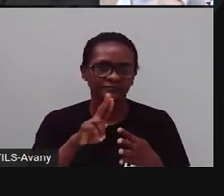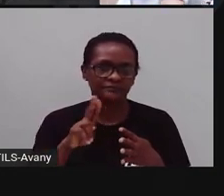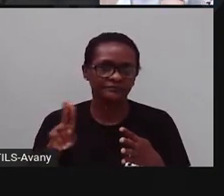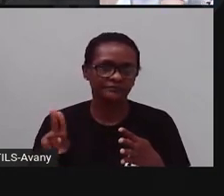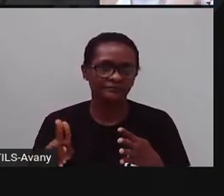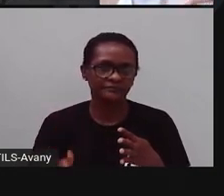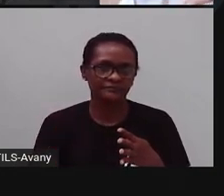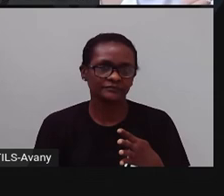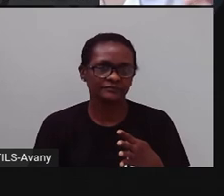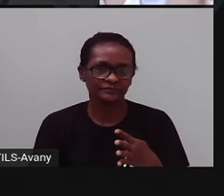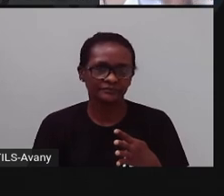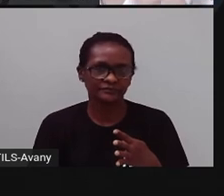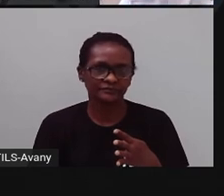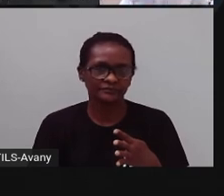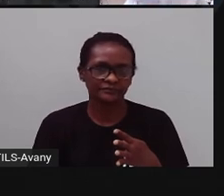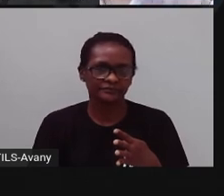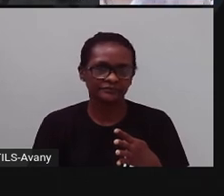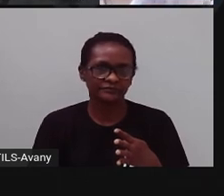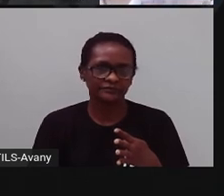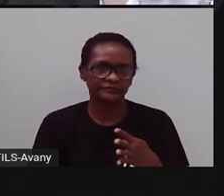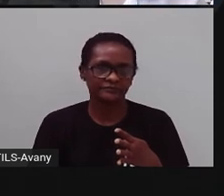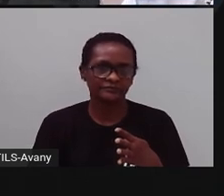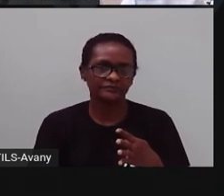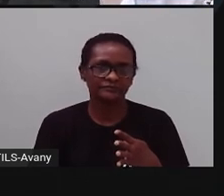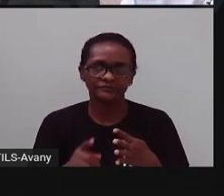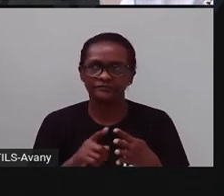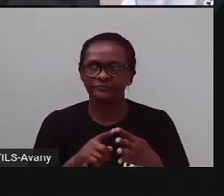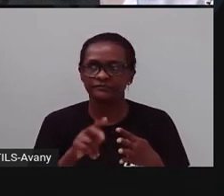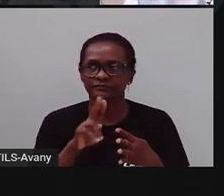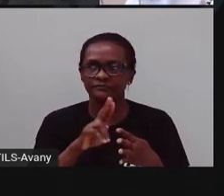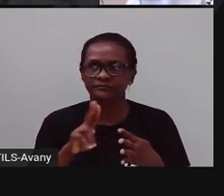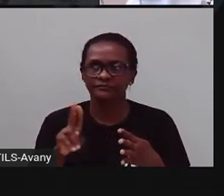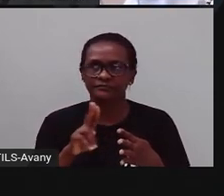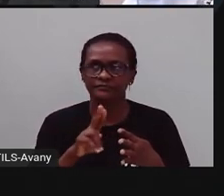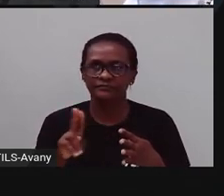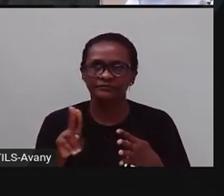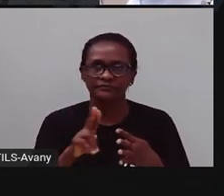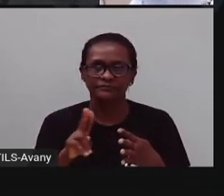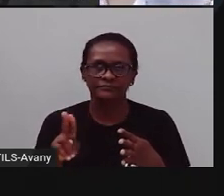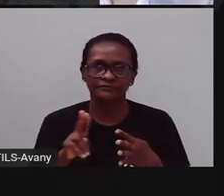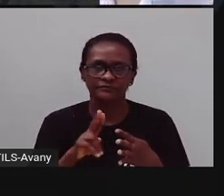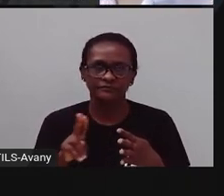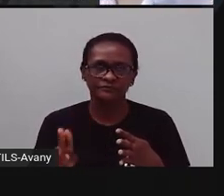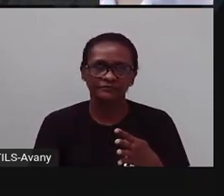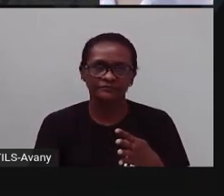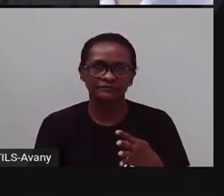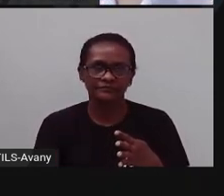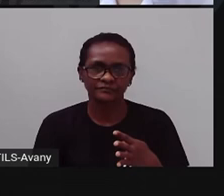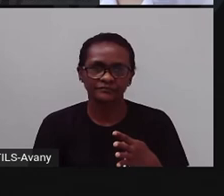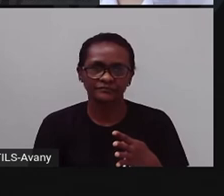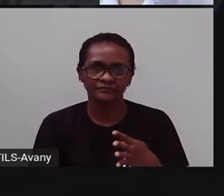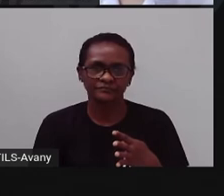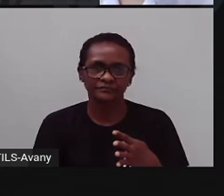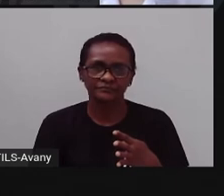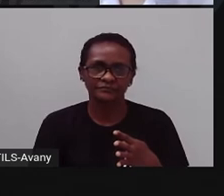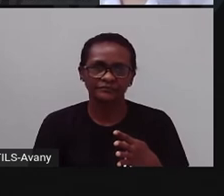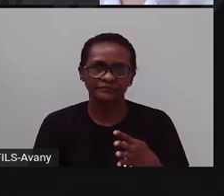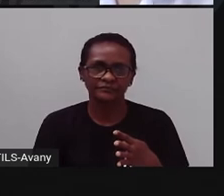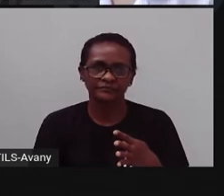vamos lá ó vou botar aqui o cão da prova tá certo da forma dura dá para Iane vai te ajudar então vou botar ó